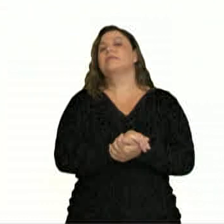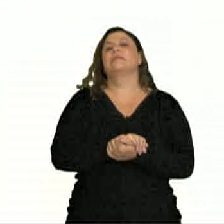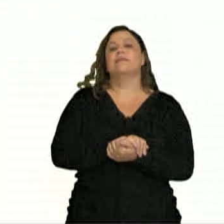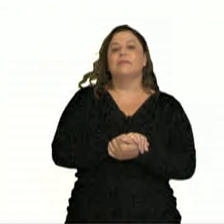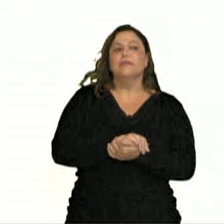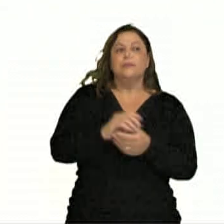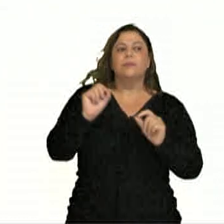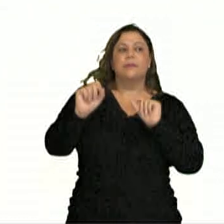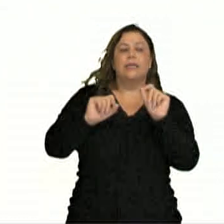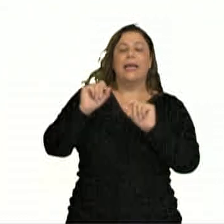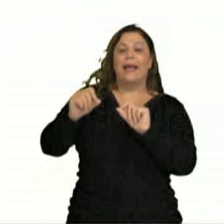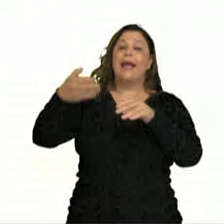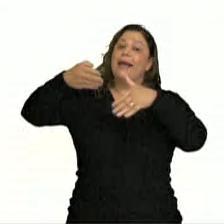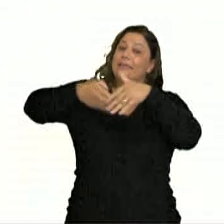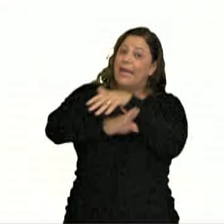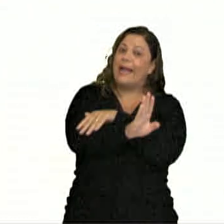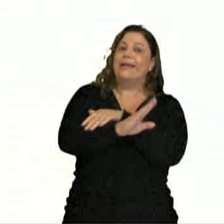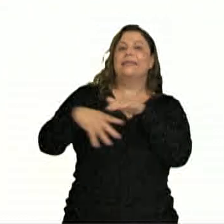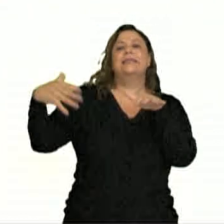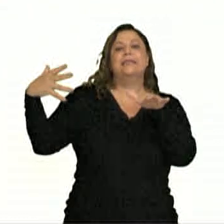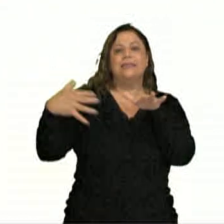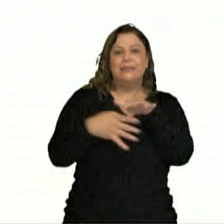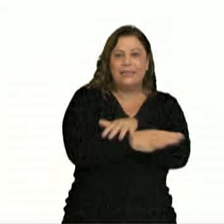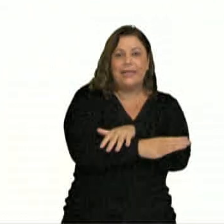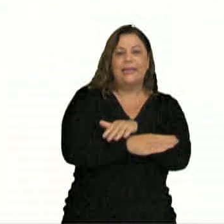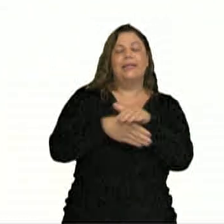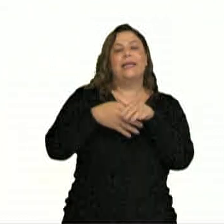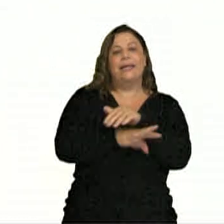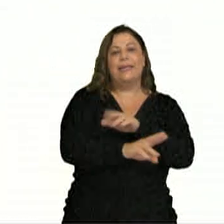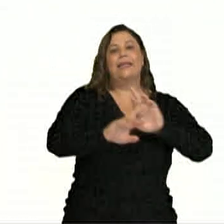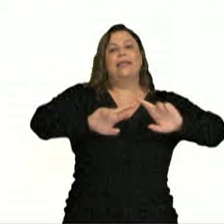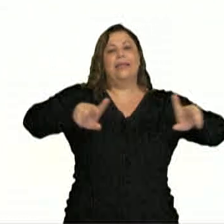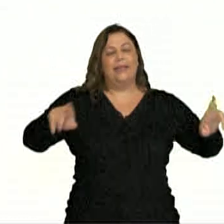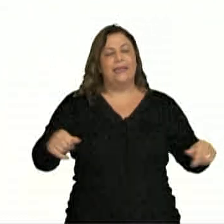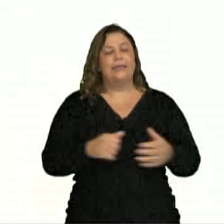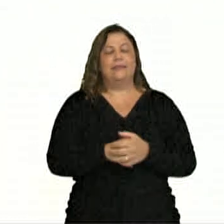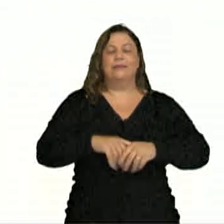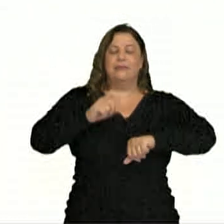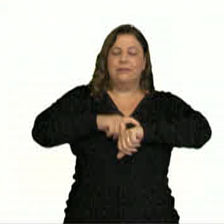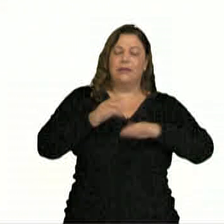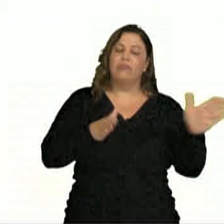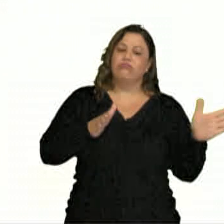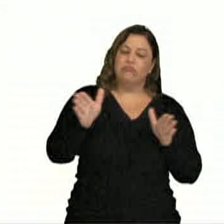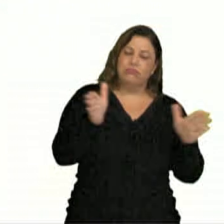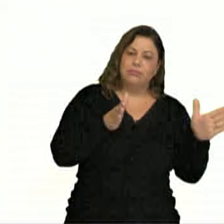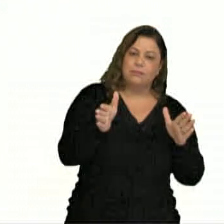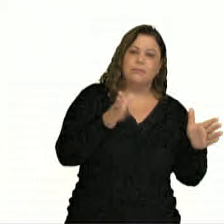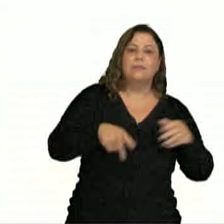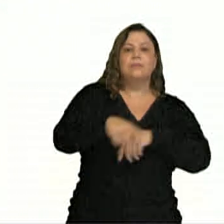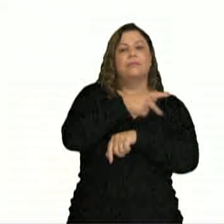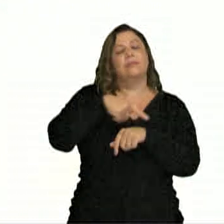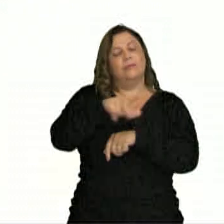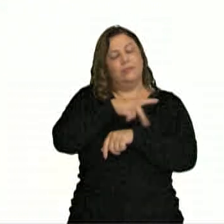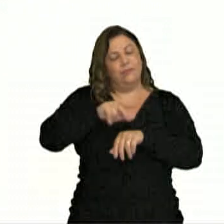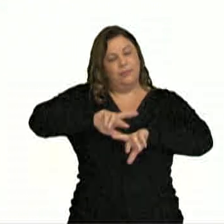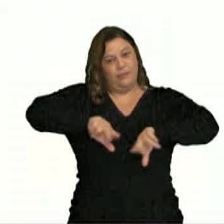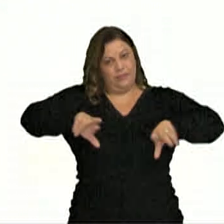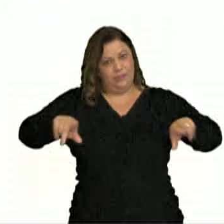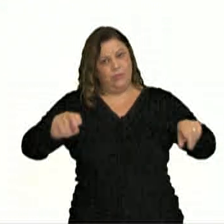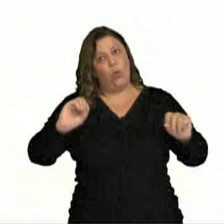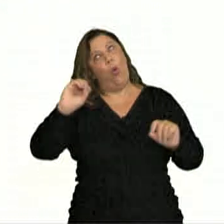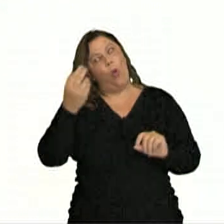de entrada permanente ou temporário em um determinado país para o outro, né? Ou de